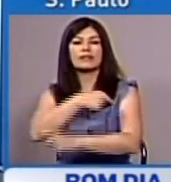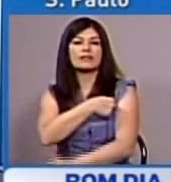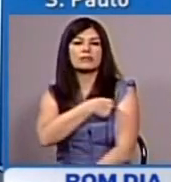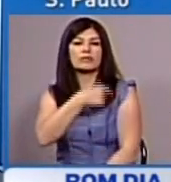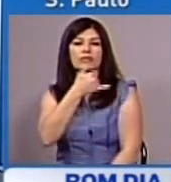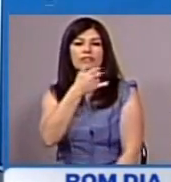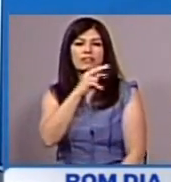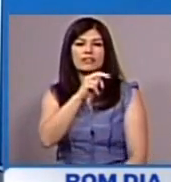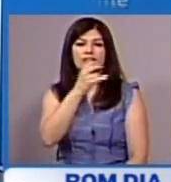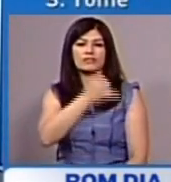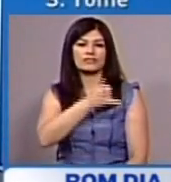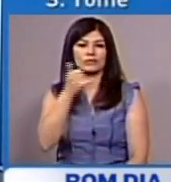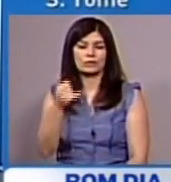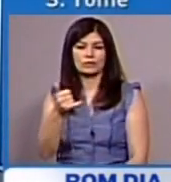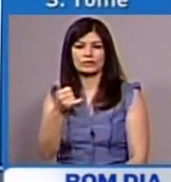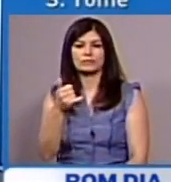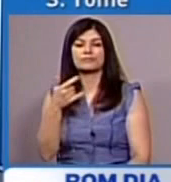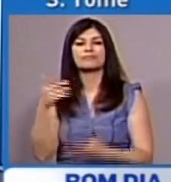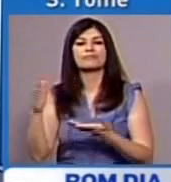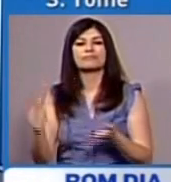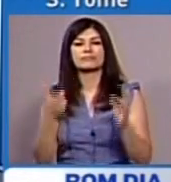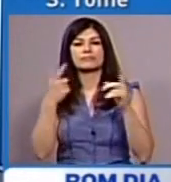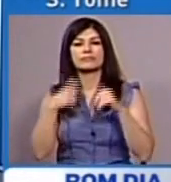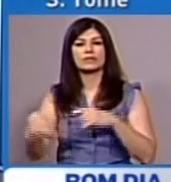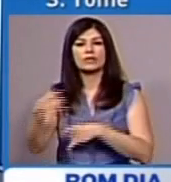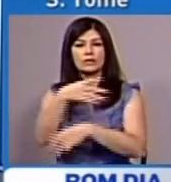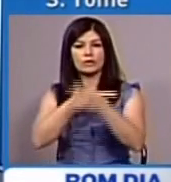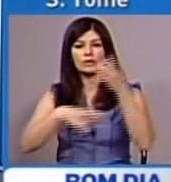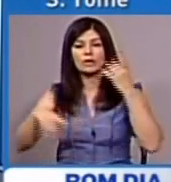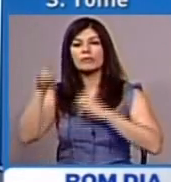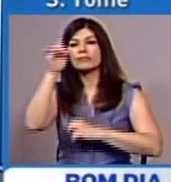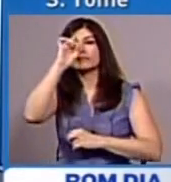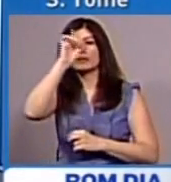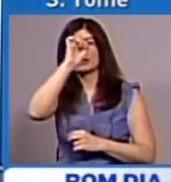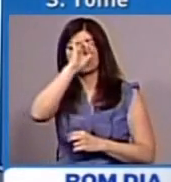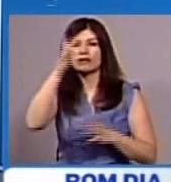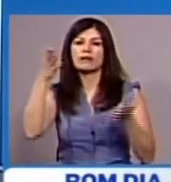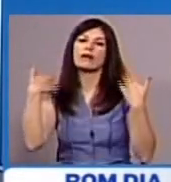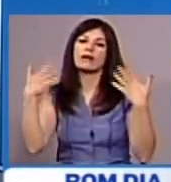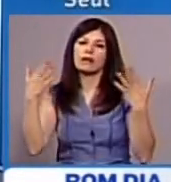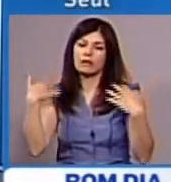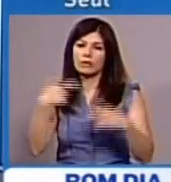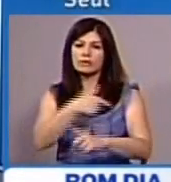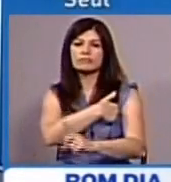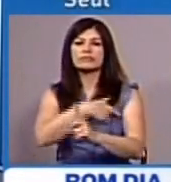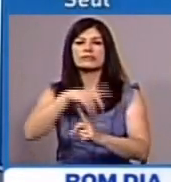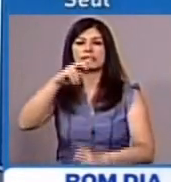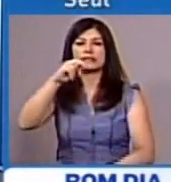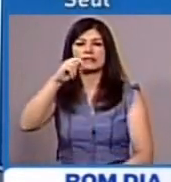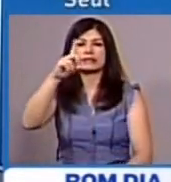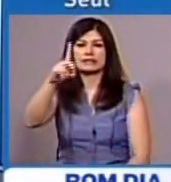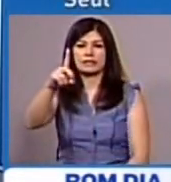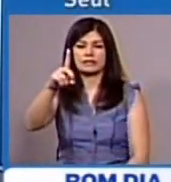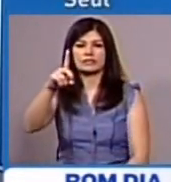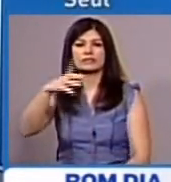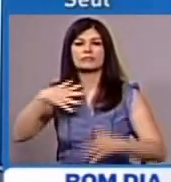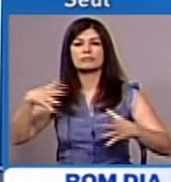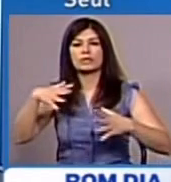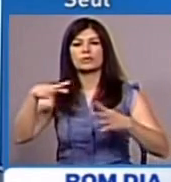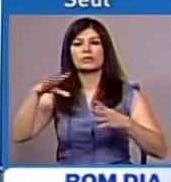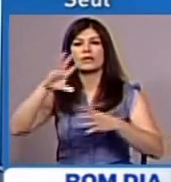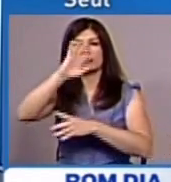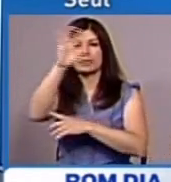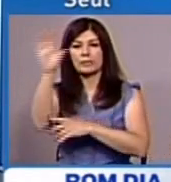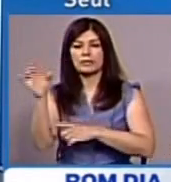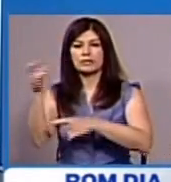22 graus. Quanto aos outros países europeus, Madrid também com muito calor, 36 graus. Já na maior parte dos países europeus,